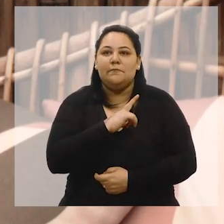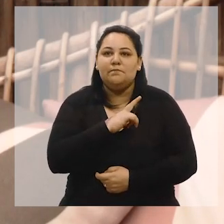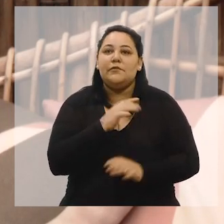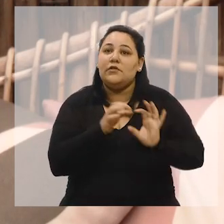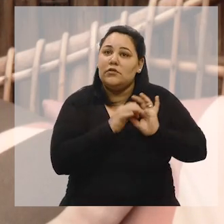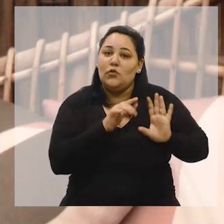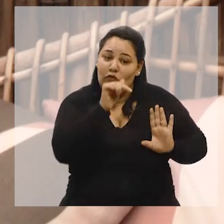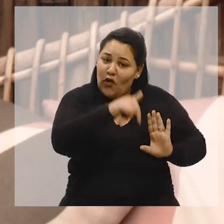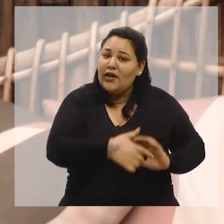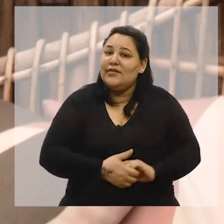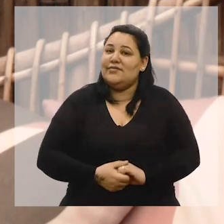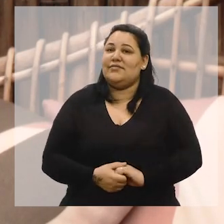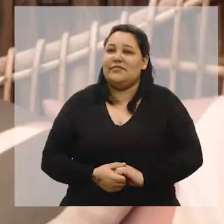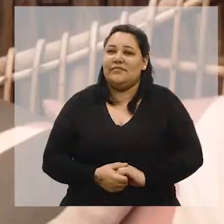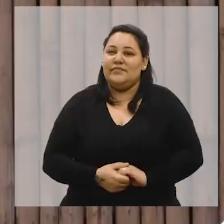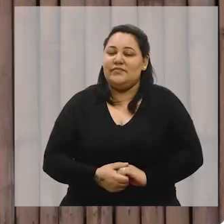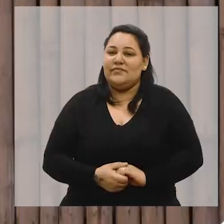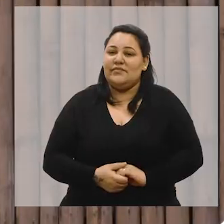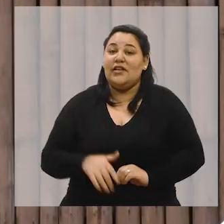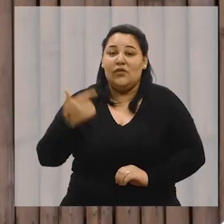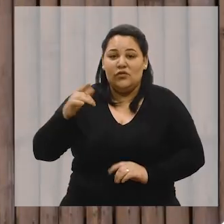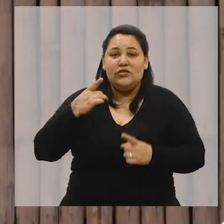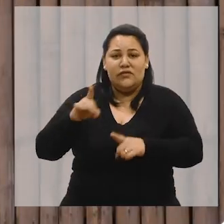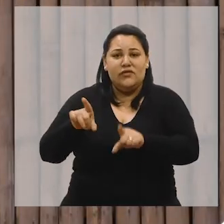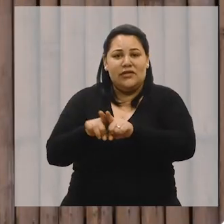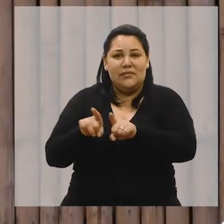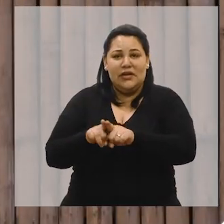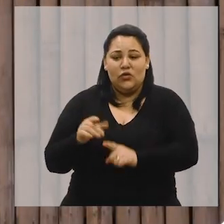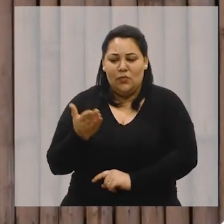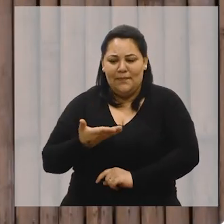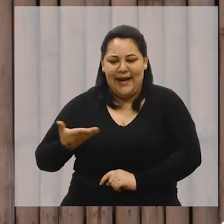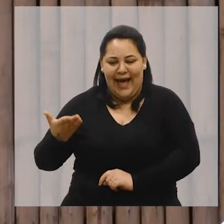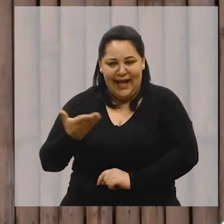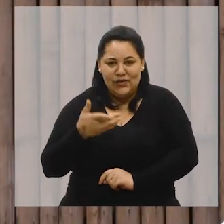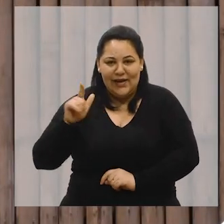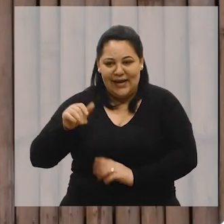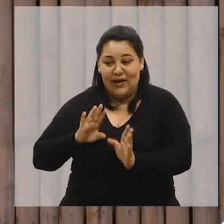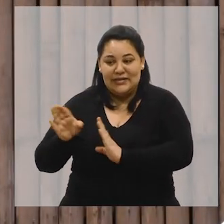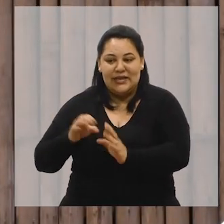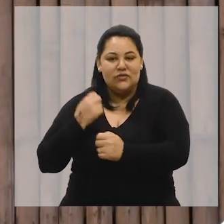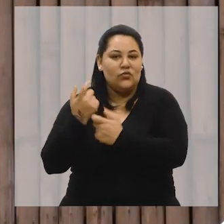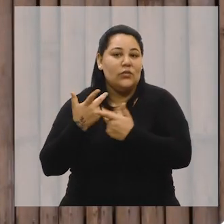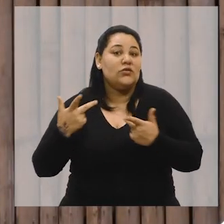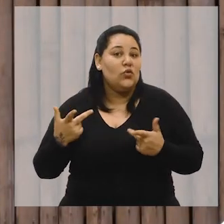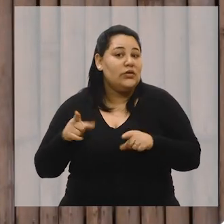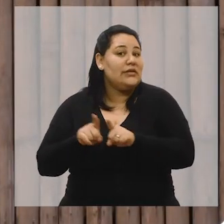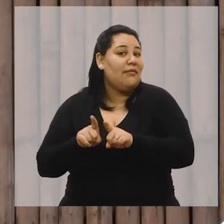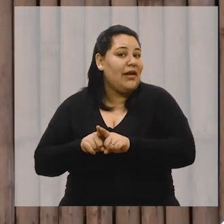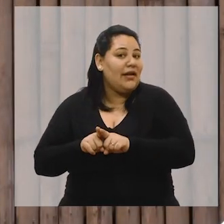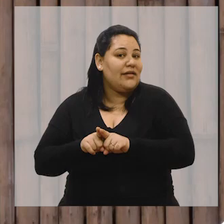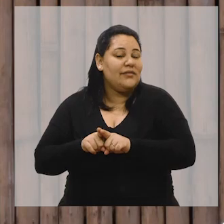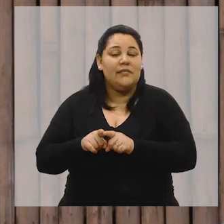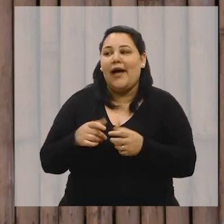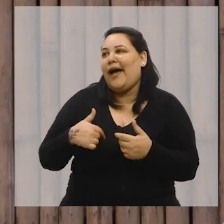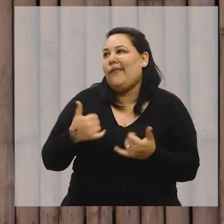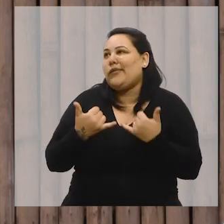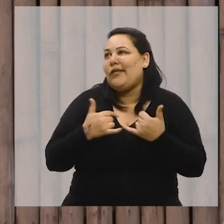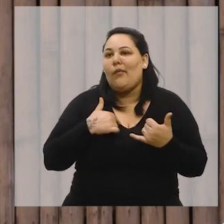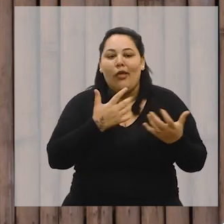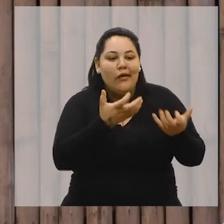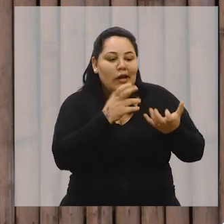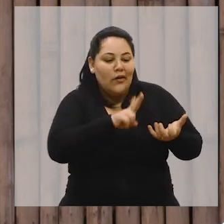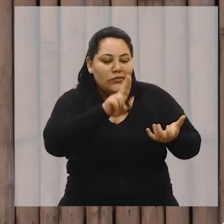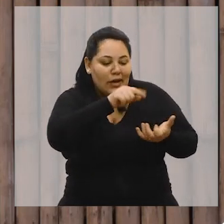que tem disponível aqui. Acho que outro desafio nos pratos é também o acesso, né? Algumas coisas também que talvez queria